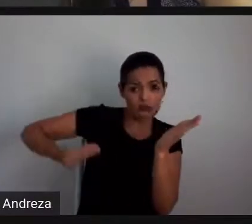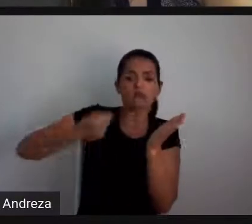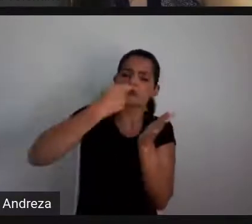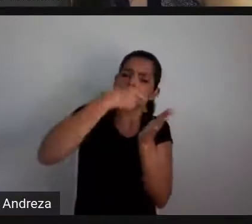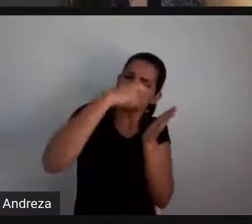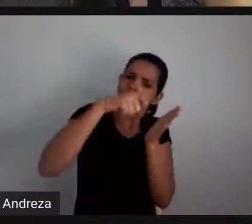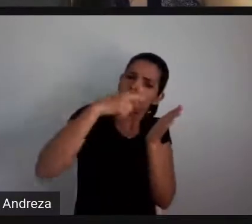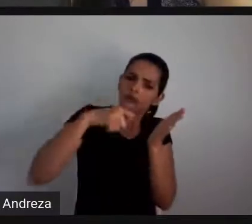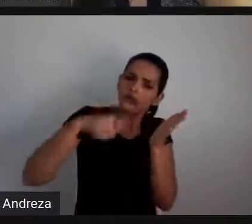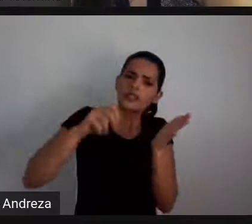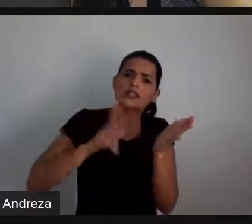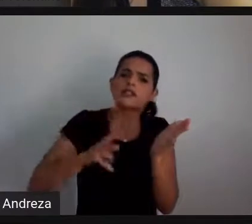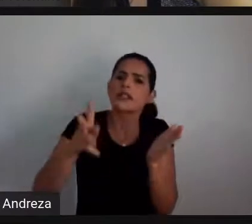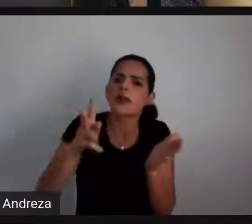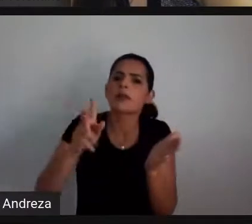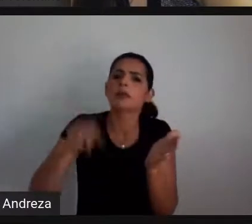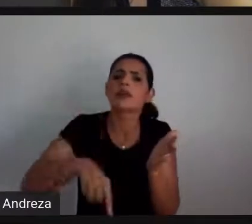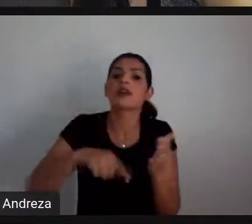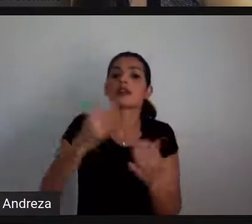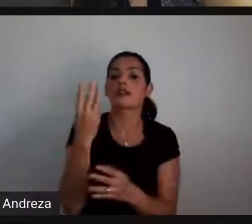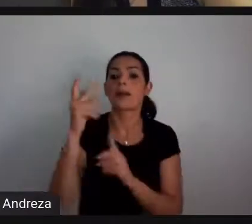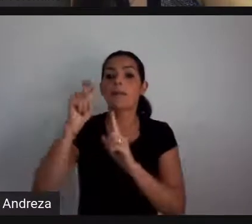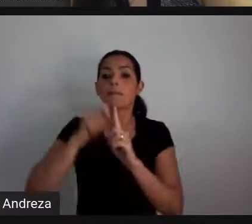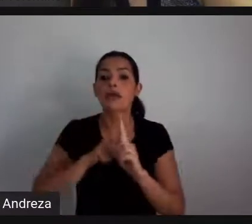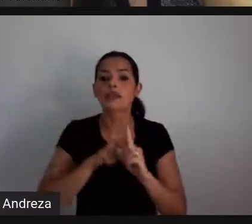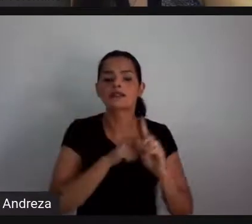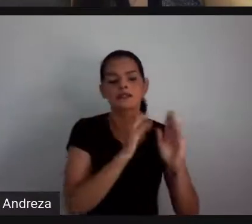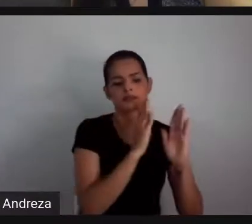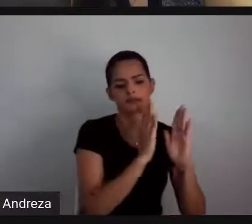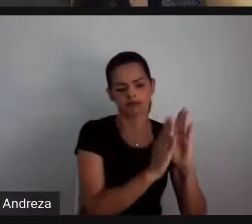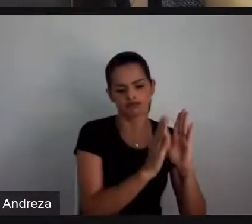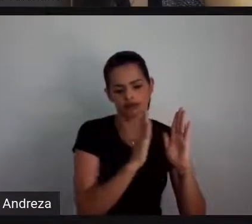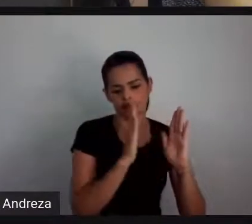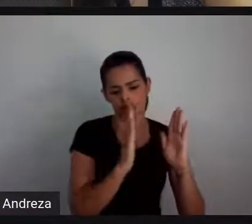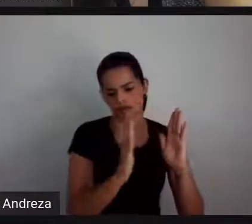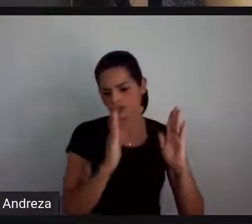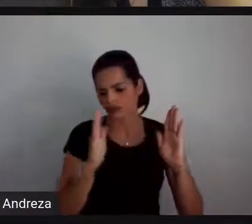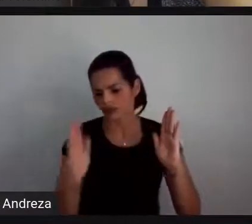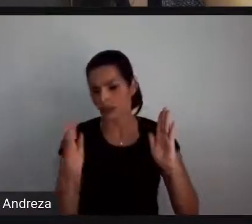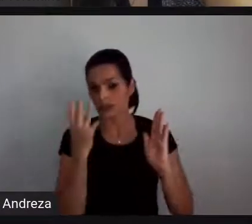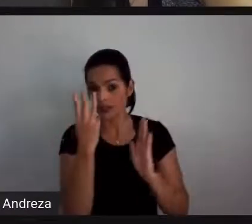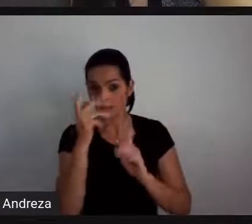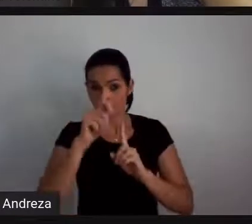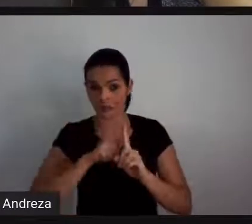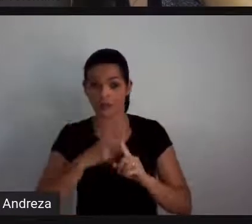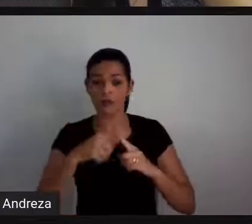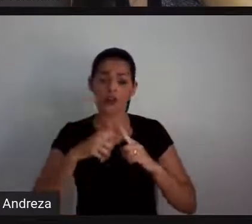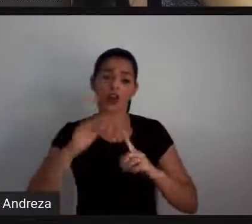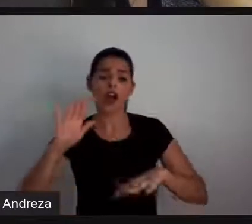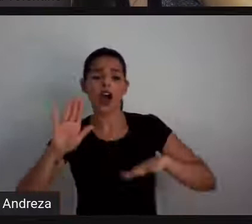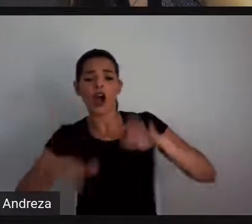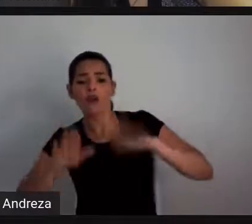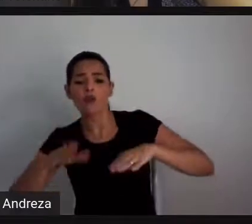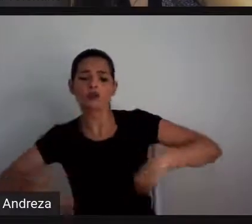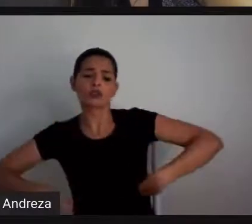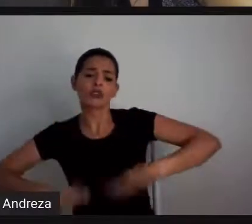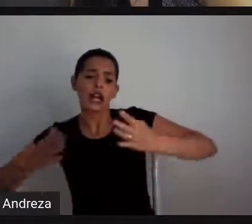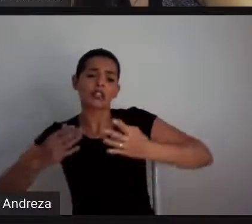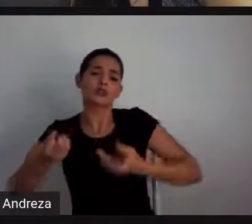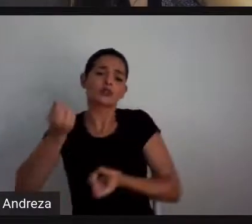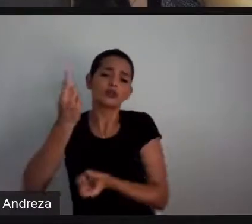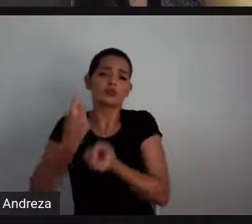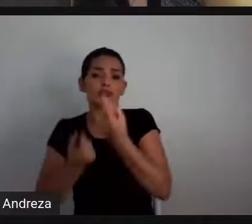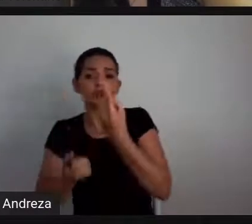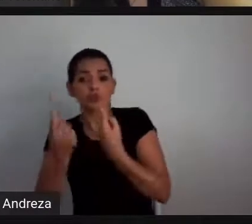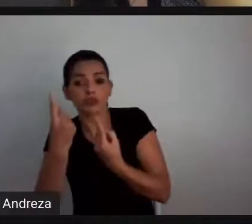gente faça aí pelo menos 3 meses de anotação de gastos, porque a gente tem alguns gastos que são sazonais e também gastos que são variáveis de um mês para